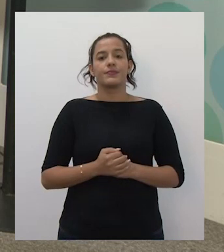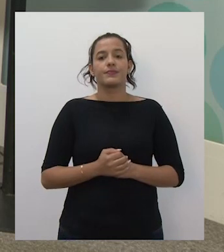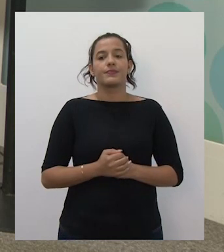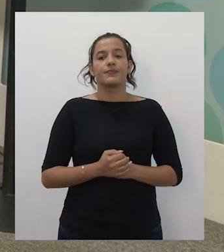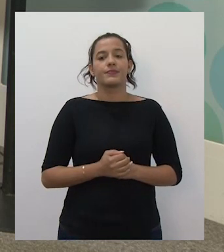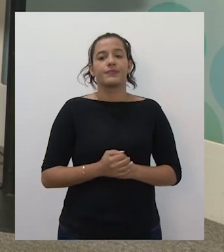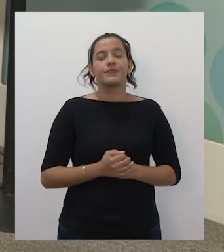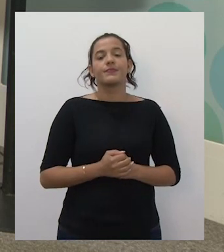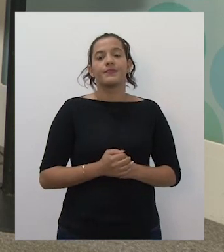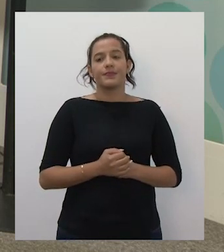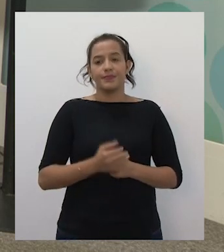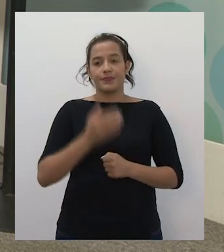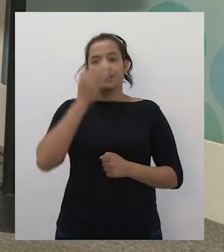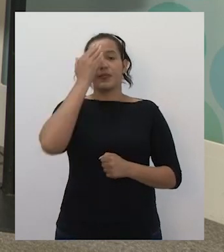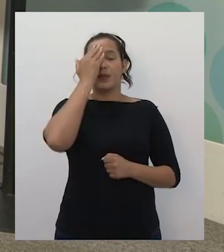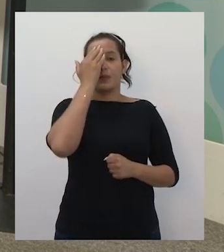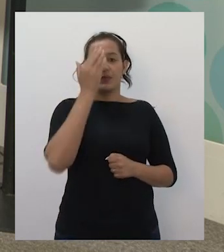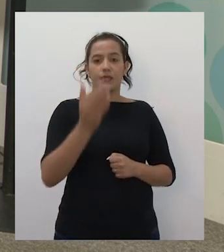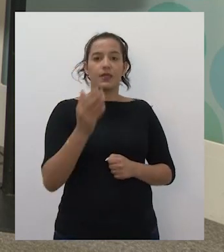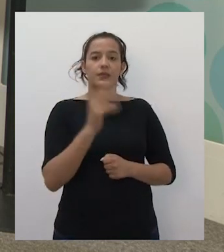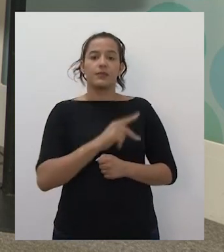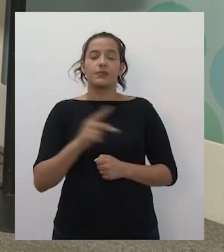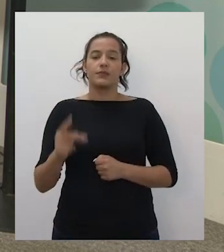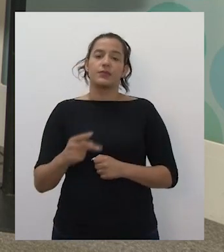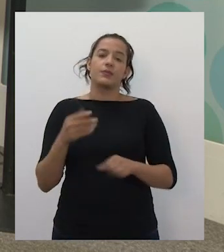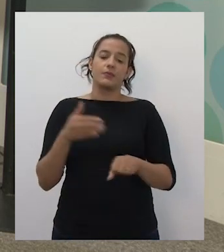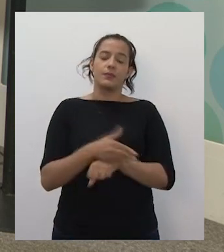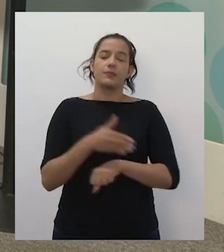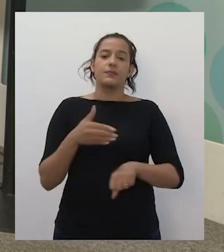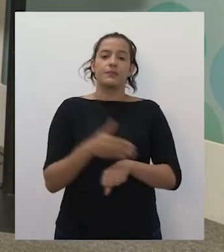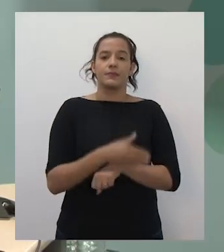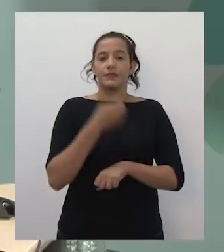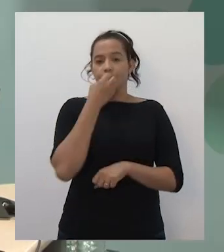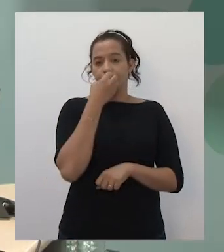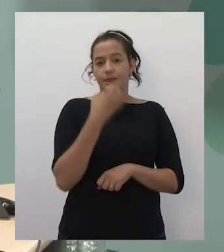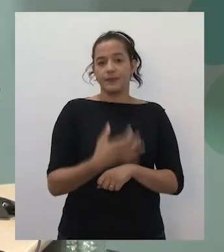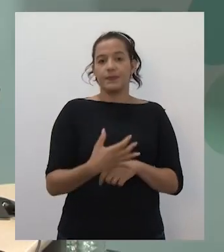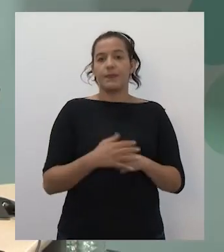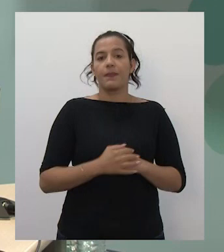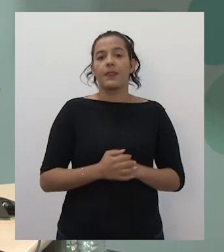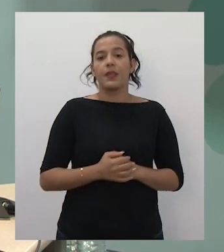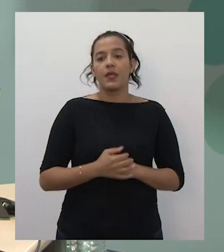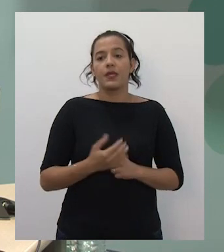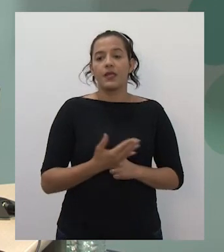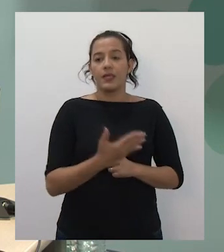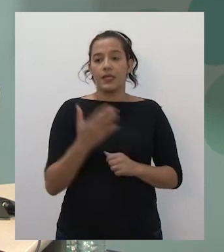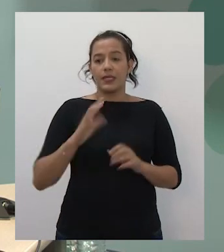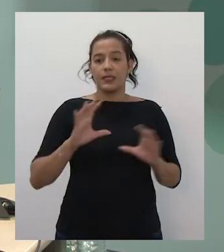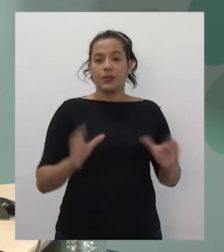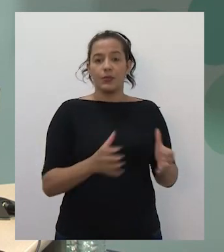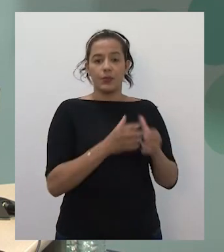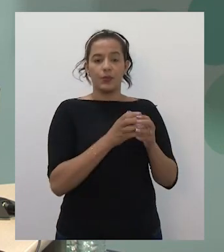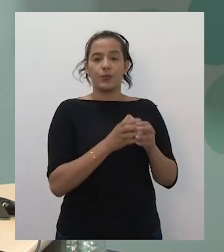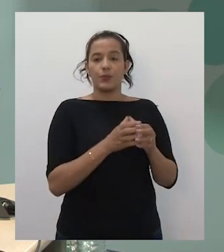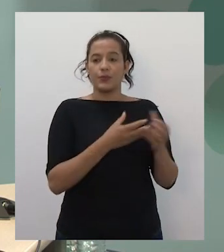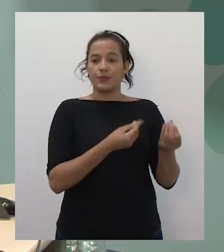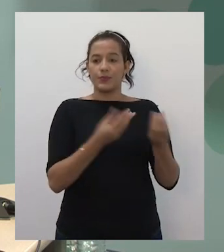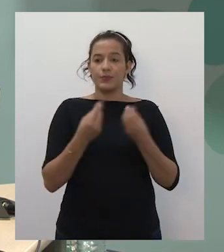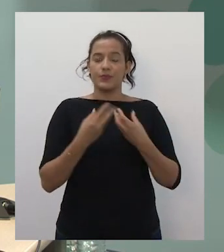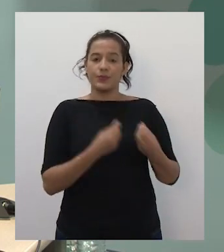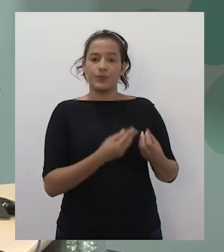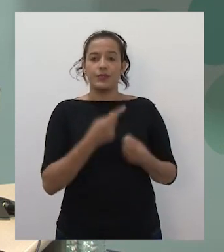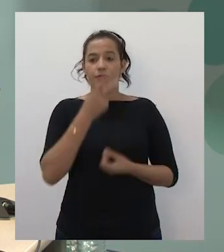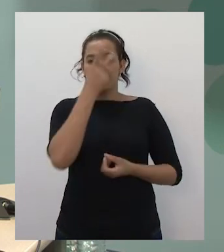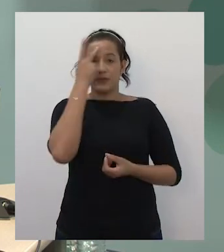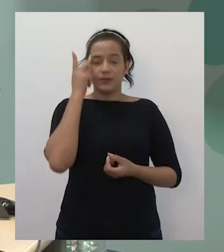Muito obrigada. Obrigada, professor Newton. Obrigada pela participação. Né? O professor Newton tem um fã-clube aqui muito grande, né? Nós podemos perceber